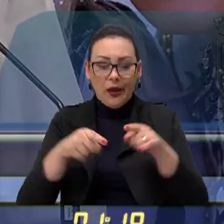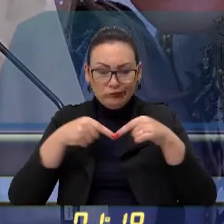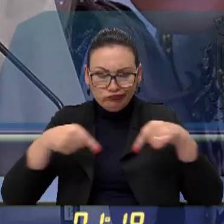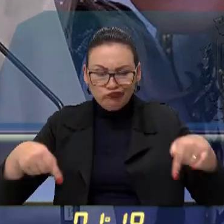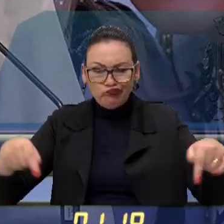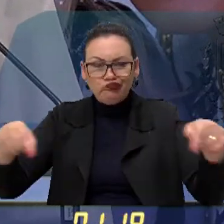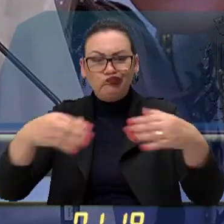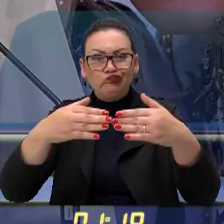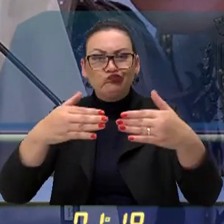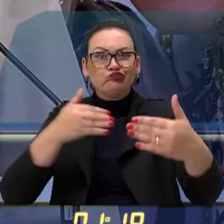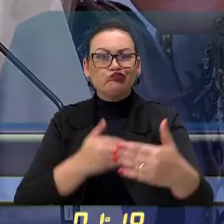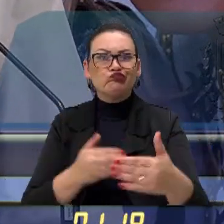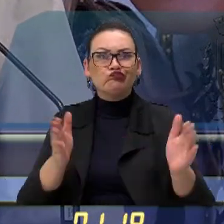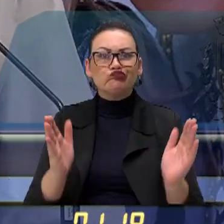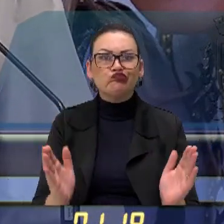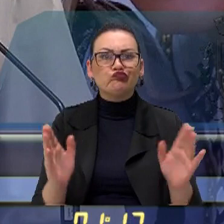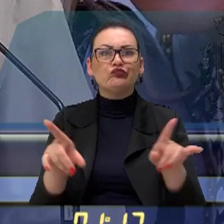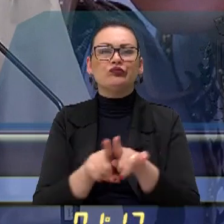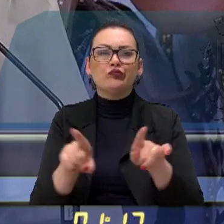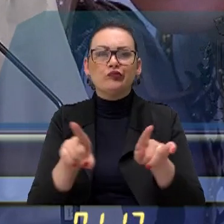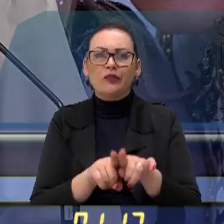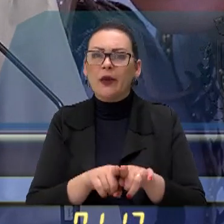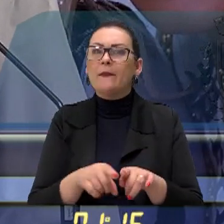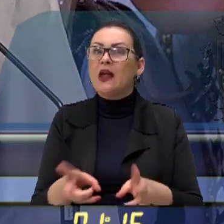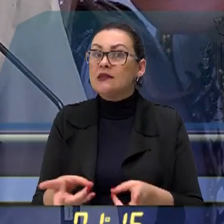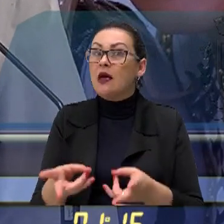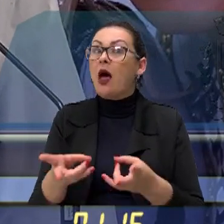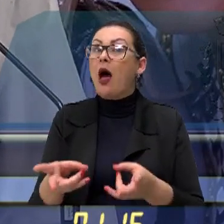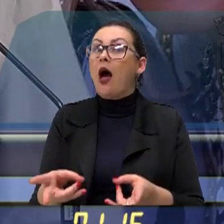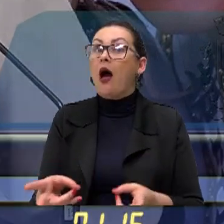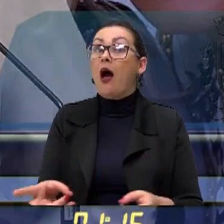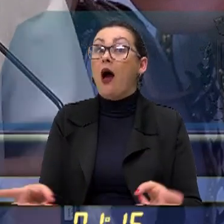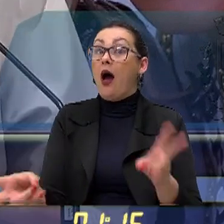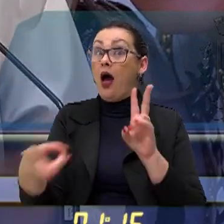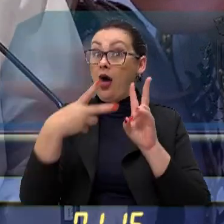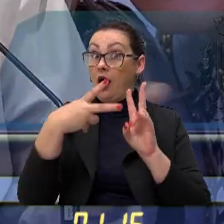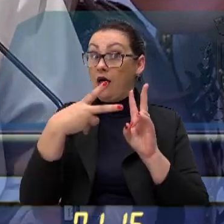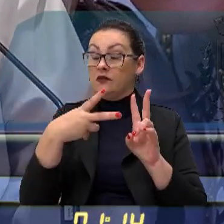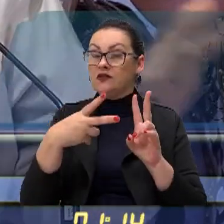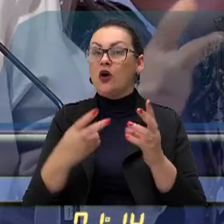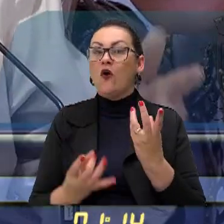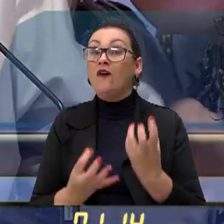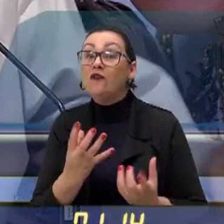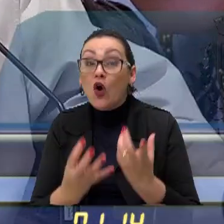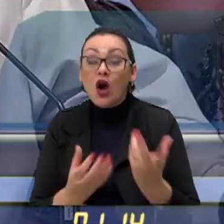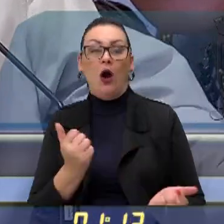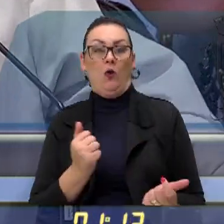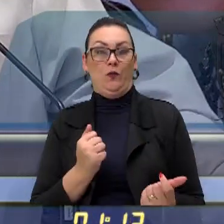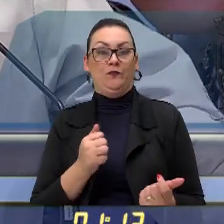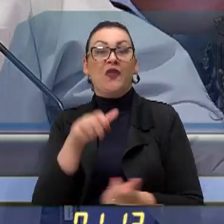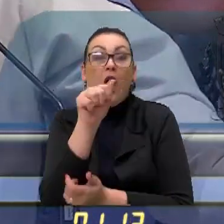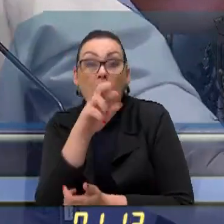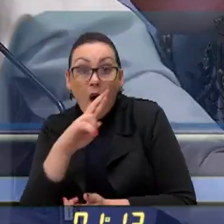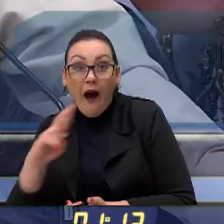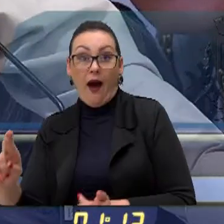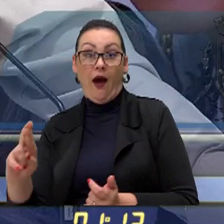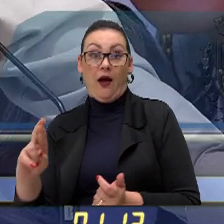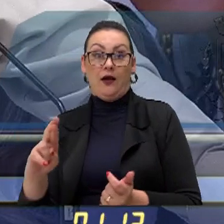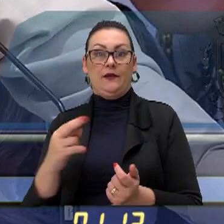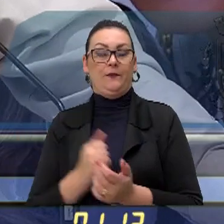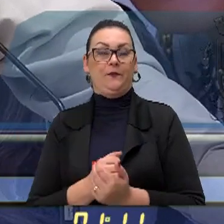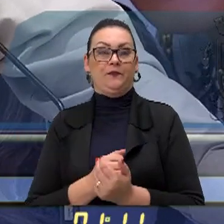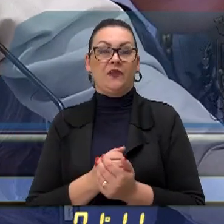container. Prestem atenção, estimada comunidade. O fogão, o forno, o ar-condicionado estão